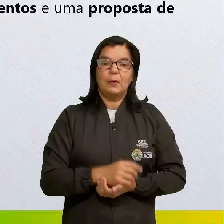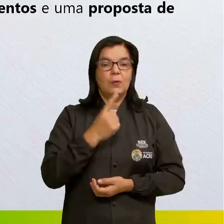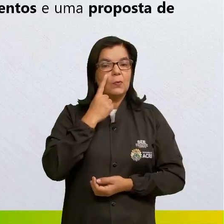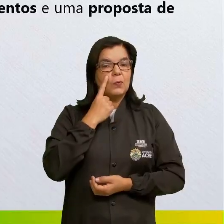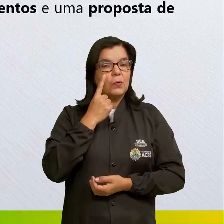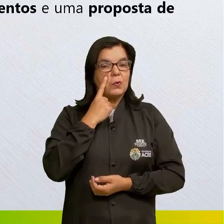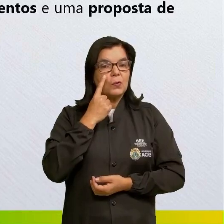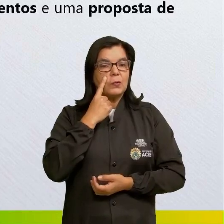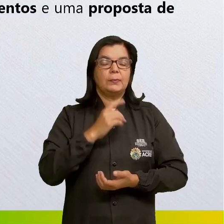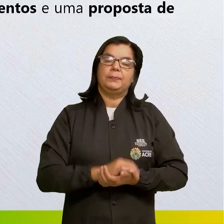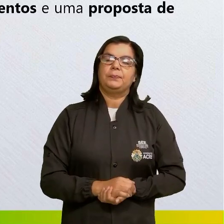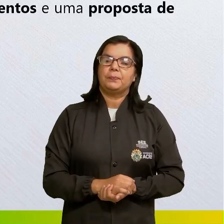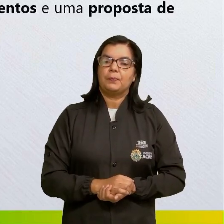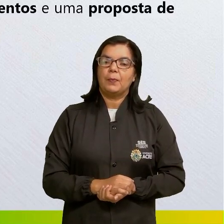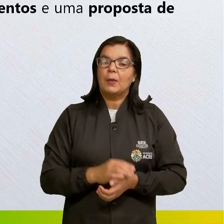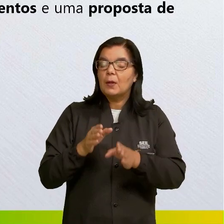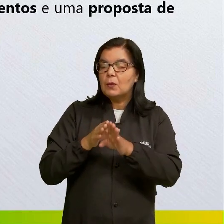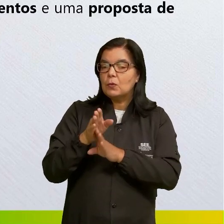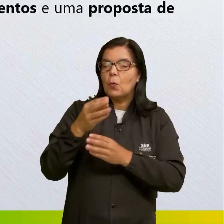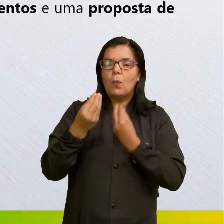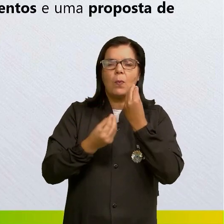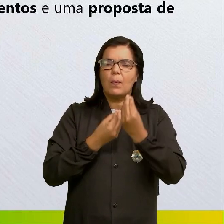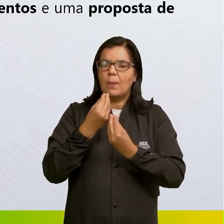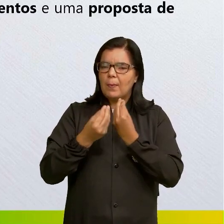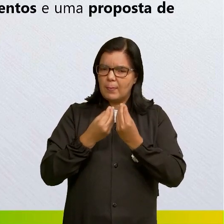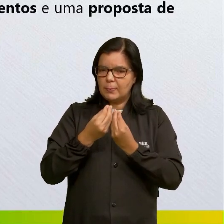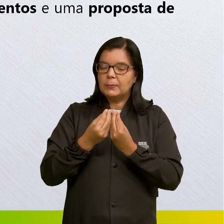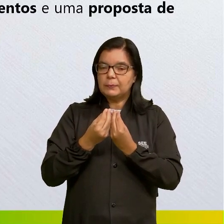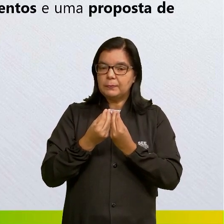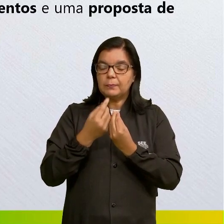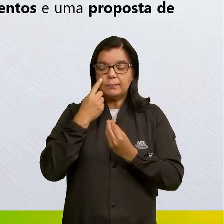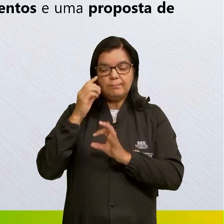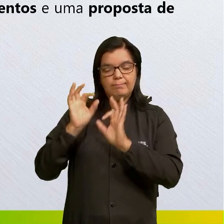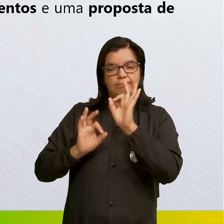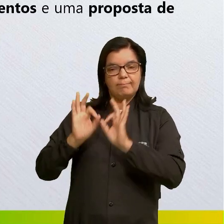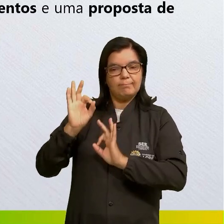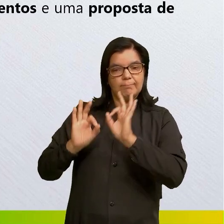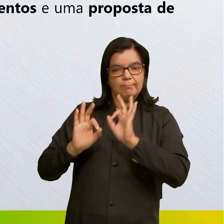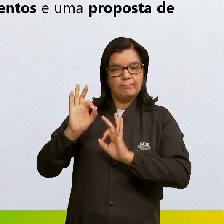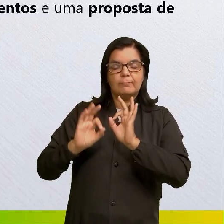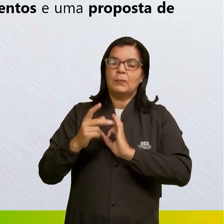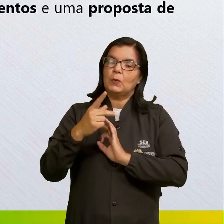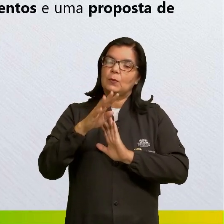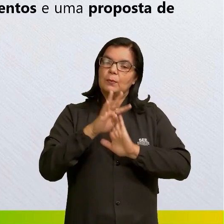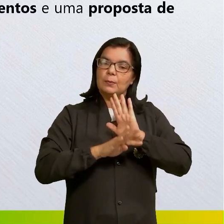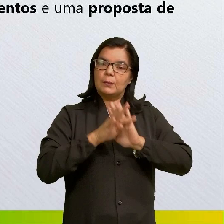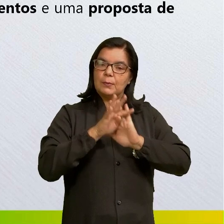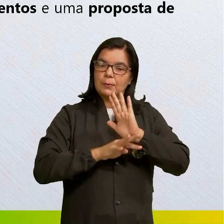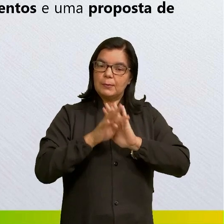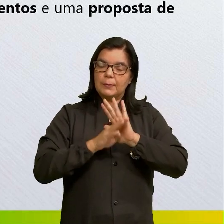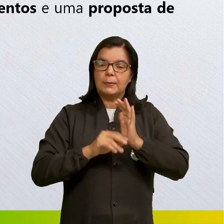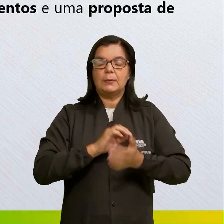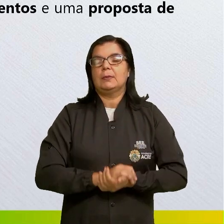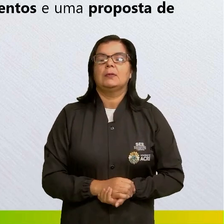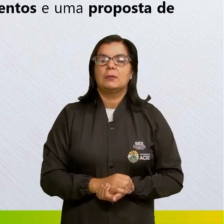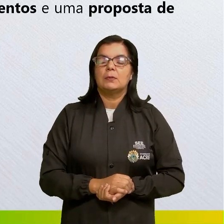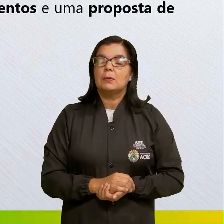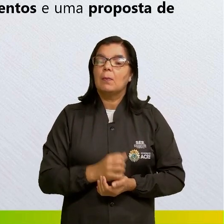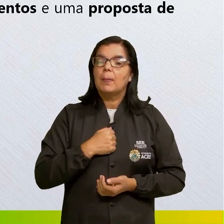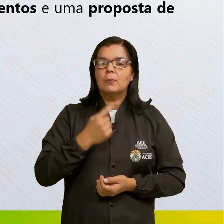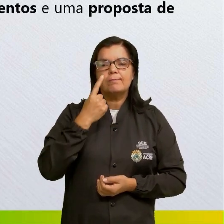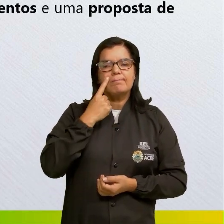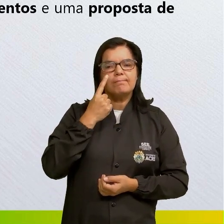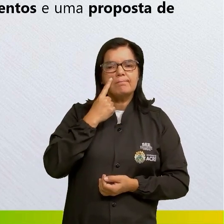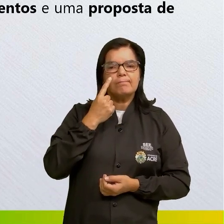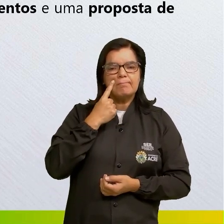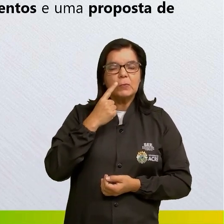Observem em tela as instruções de como que você vai organizar o seu texto. Você pode